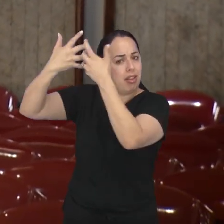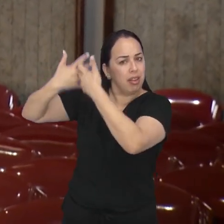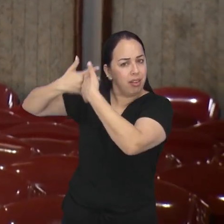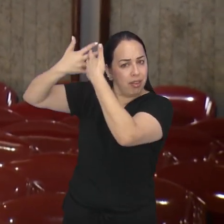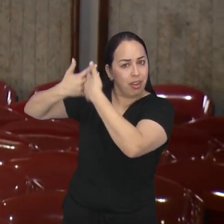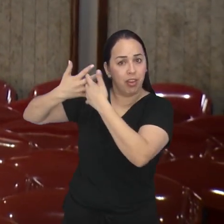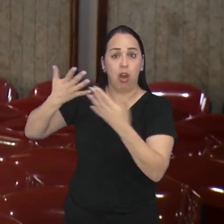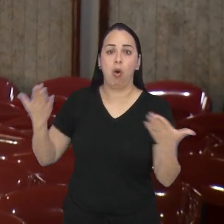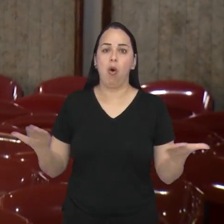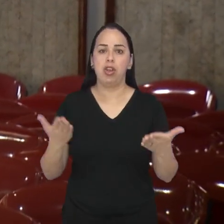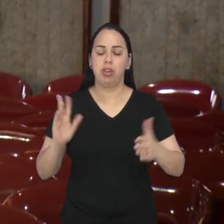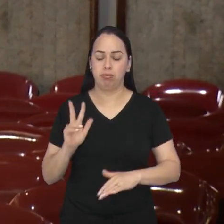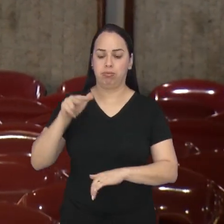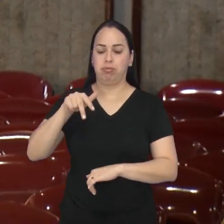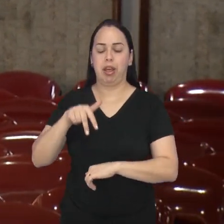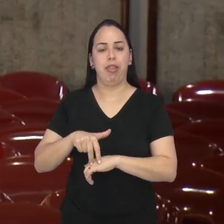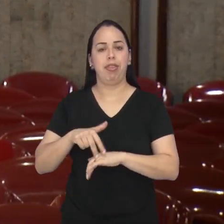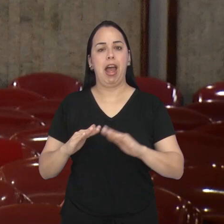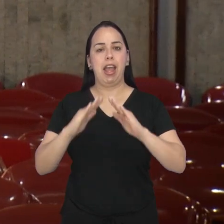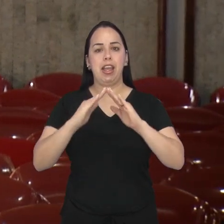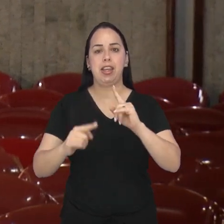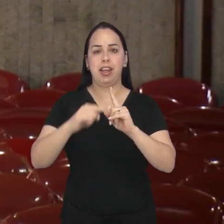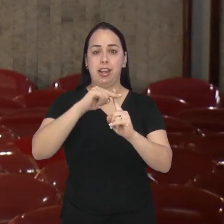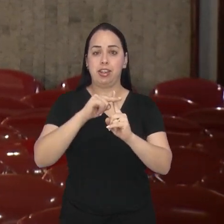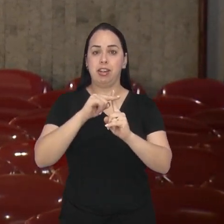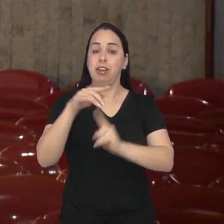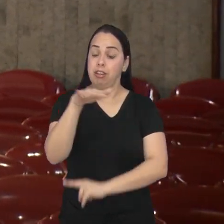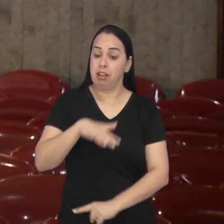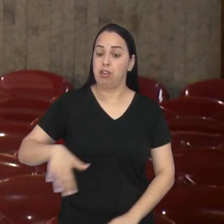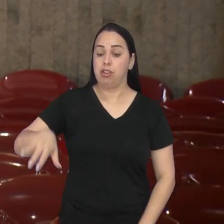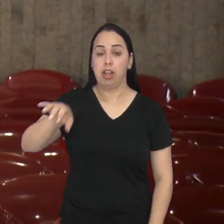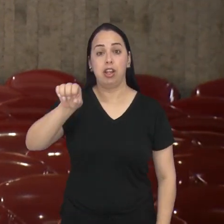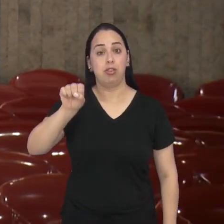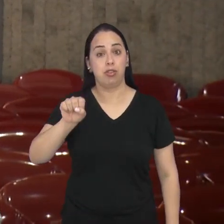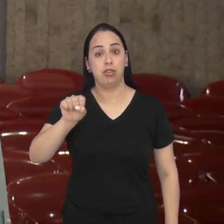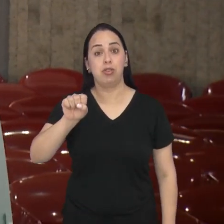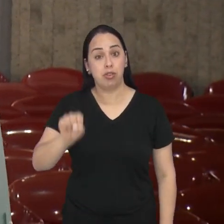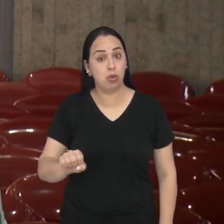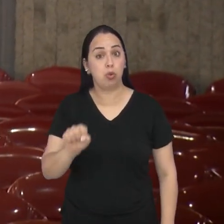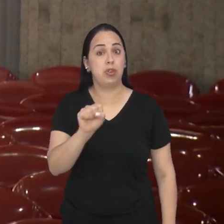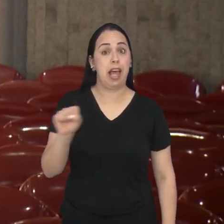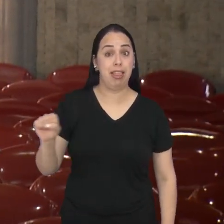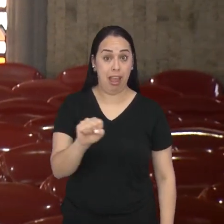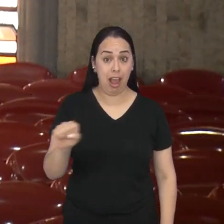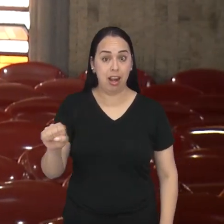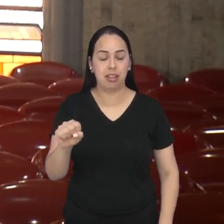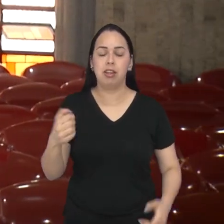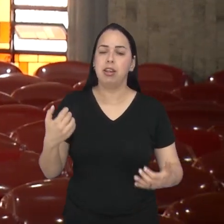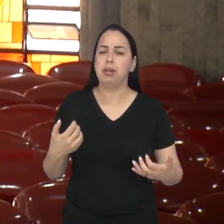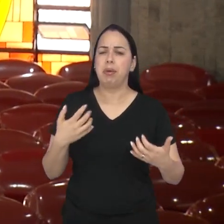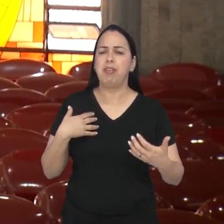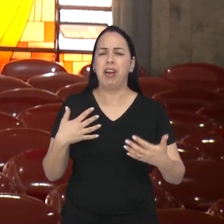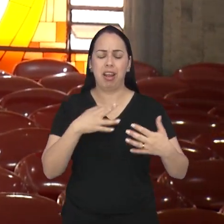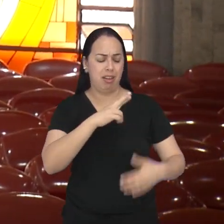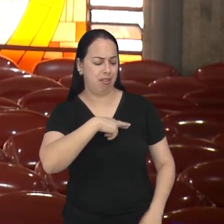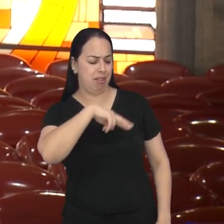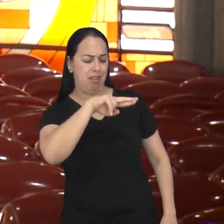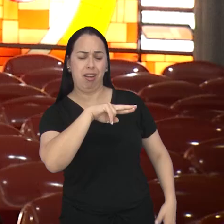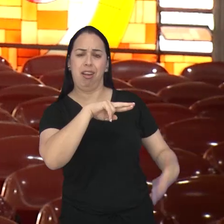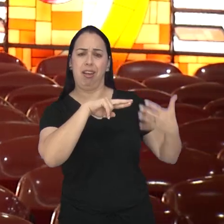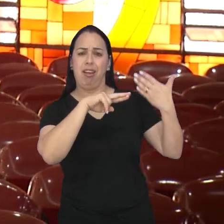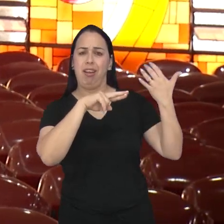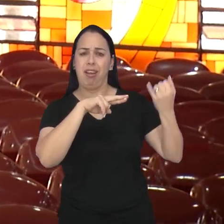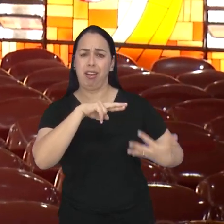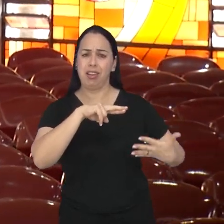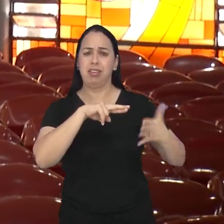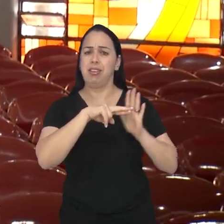Entrevistas está numa igreja na Zona Sul, daqui de São José dos Campos, mas o objetivo não é falar sobre religião, e sim sobre espiritualidade.